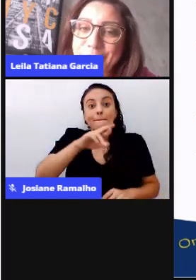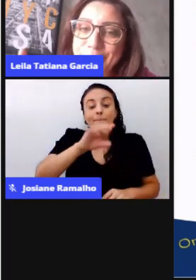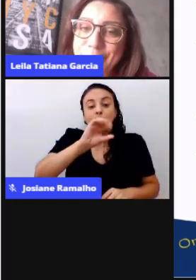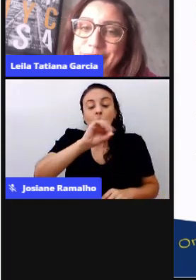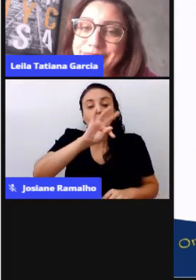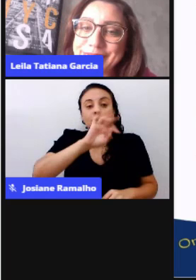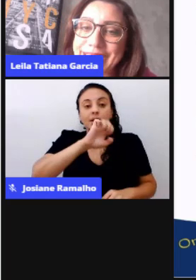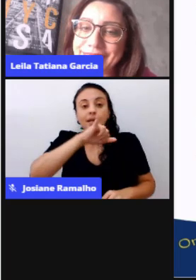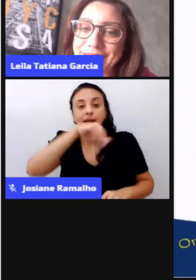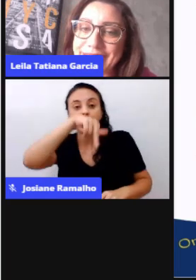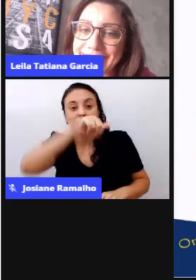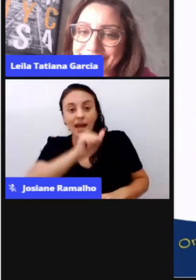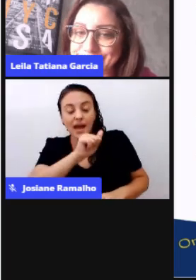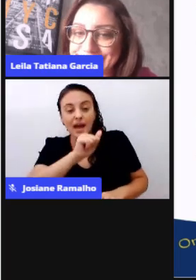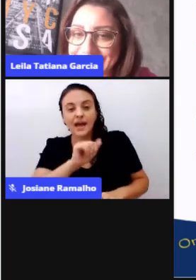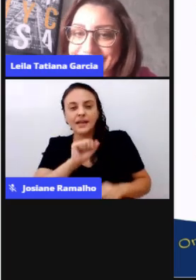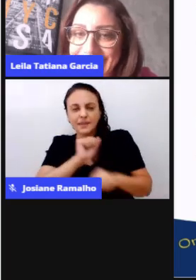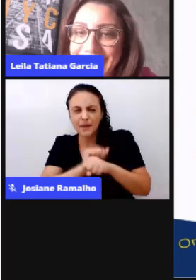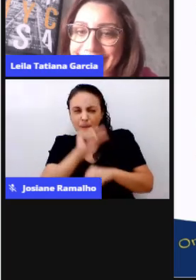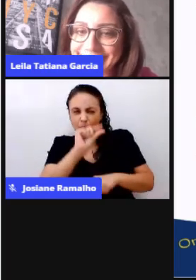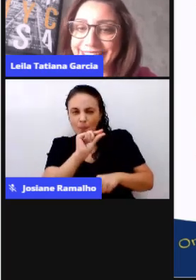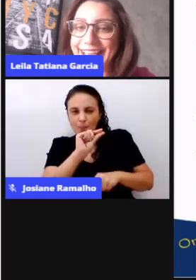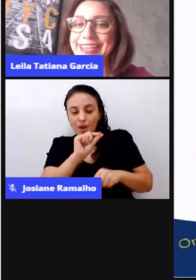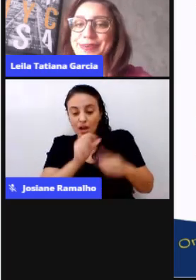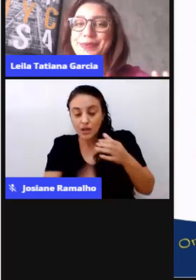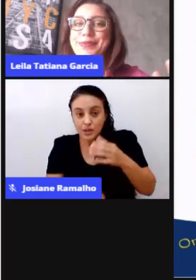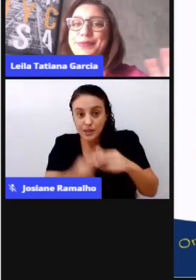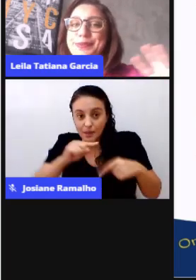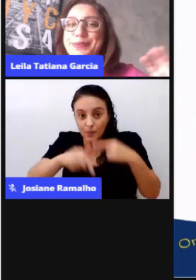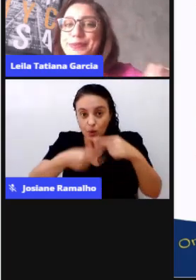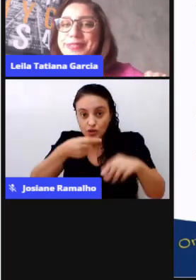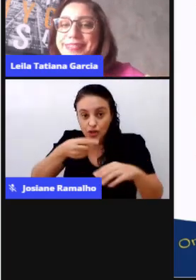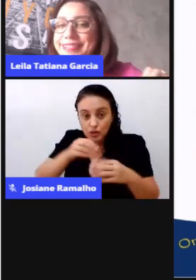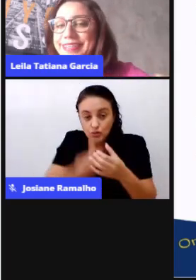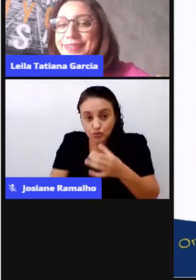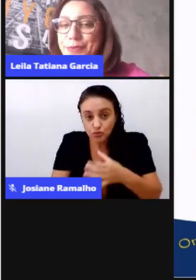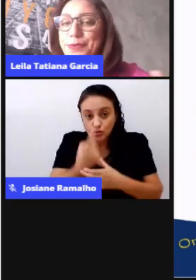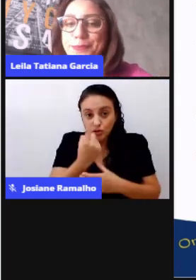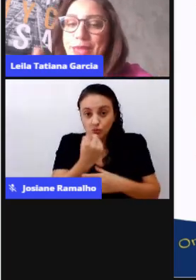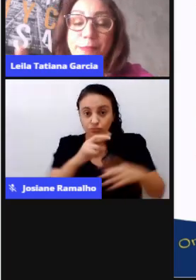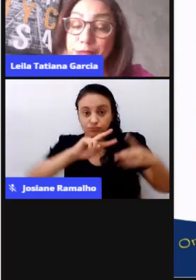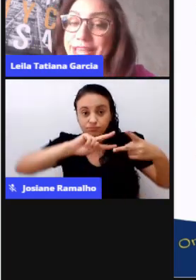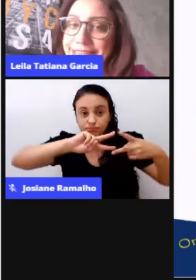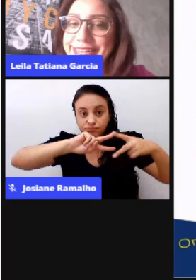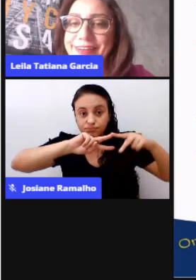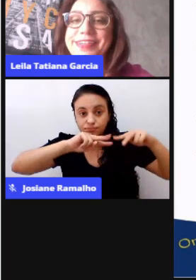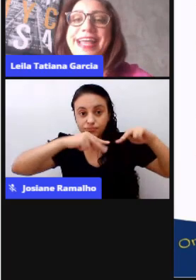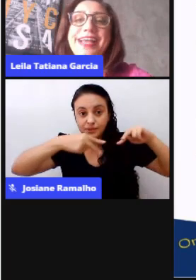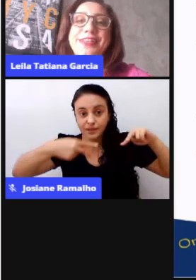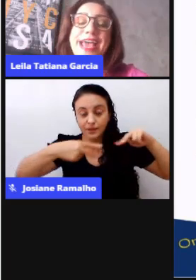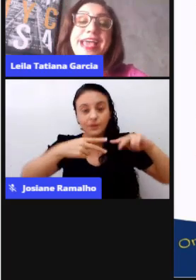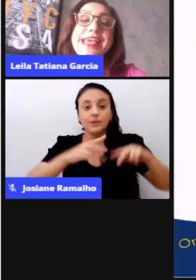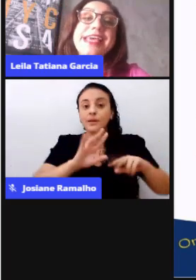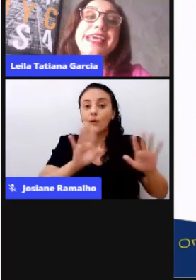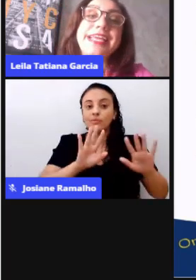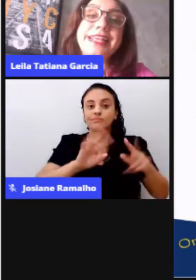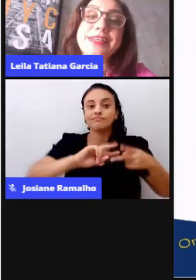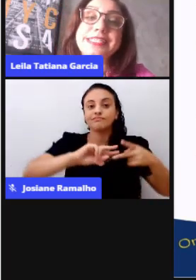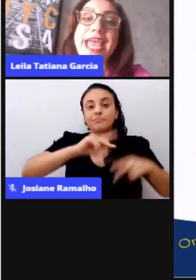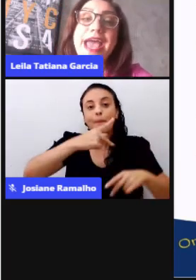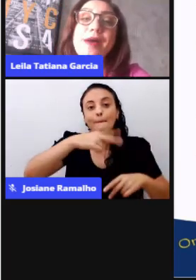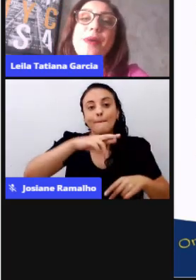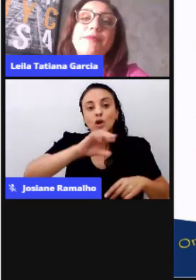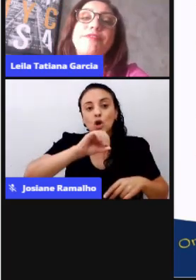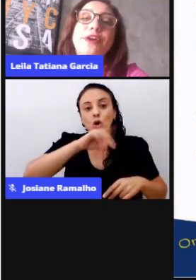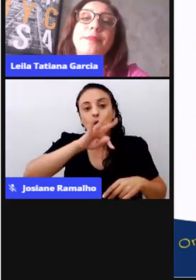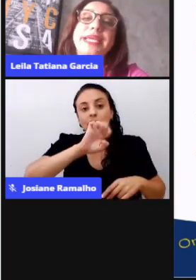sai o DNA ali, né? A proteína, na verdade, né?